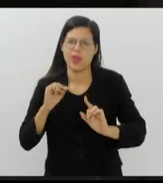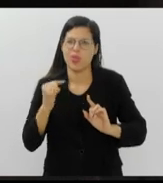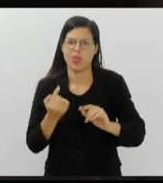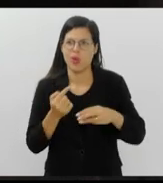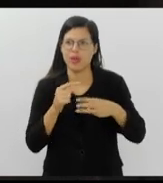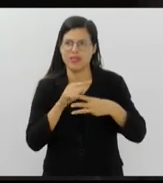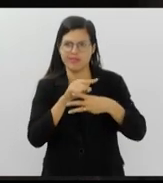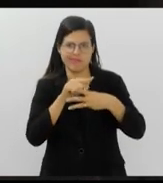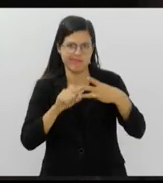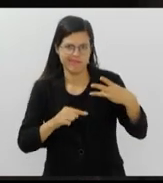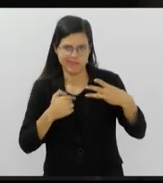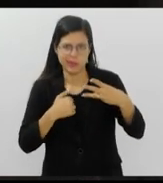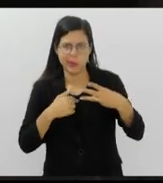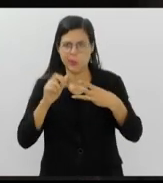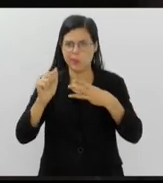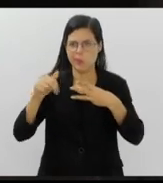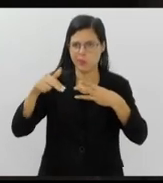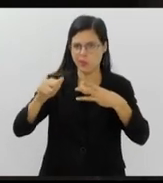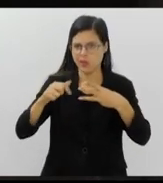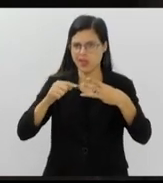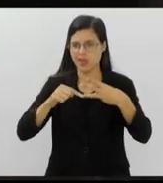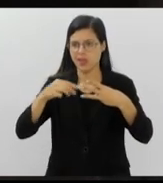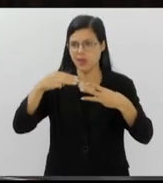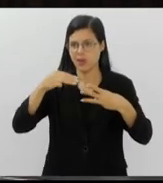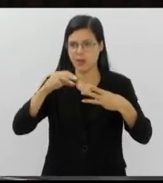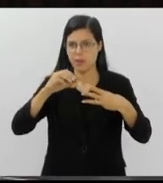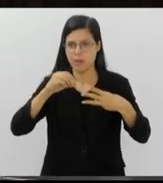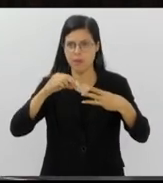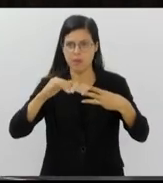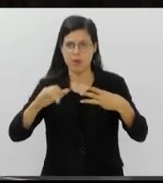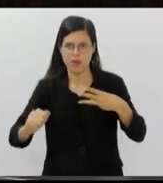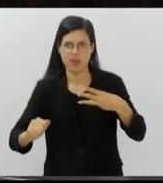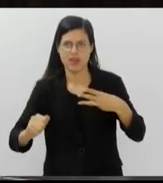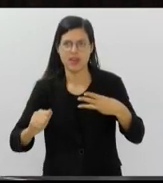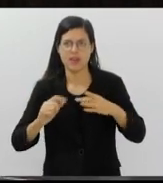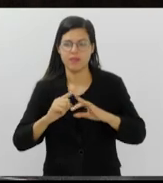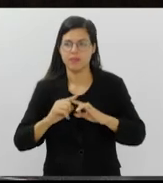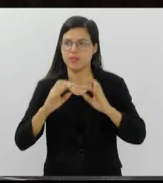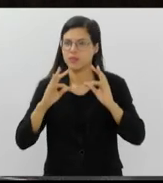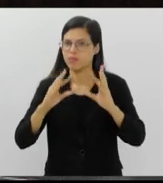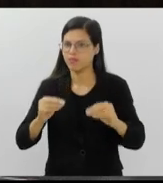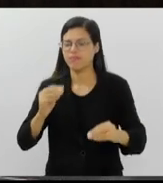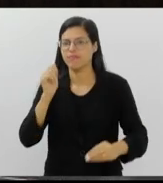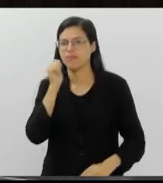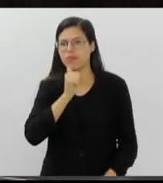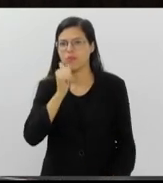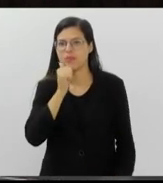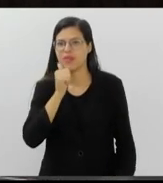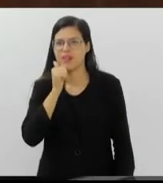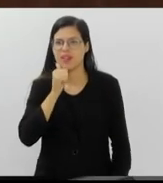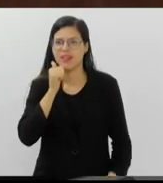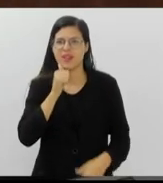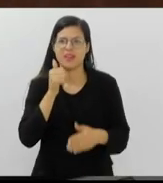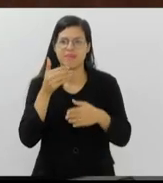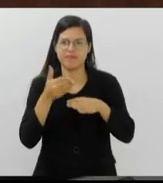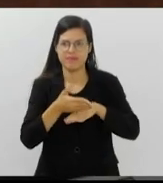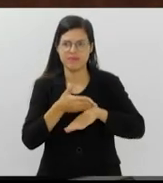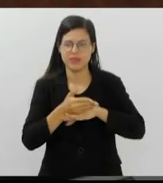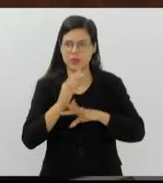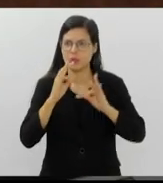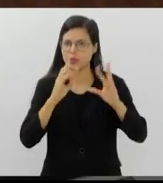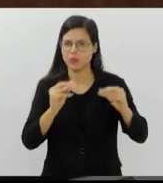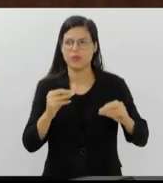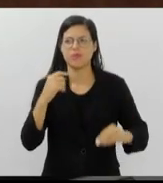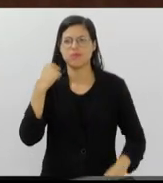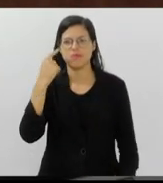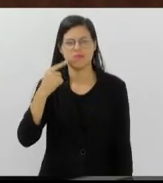eu, Ana Tereza e Mônica Góes, mas a todas as mulheres aqui presentes, todas as advogadas da